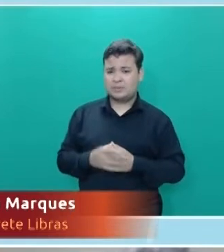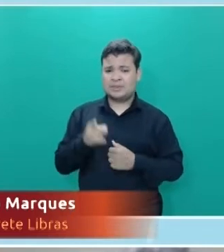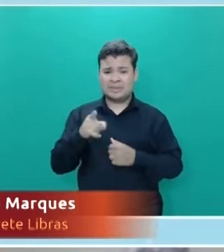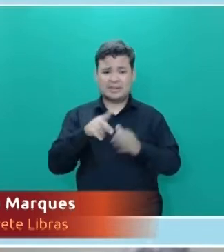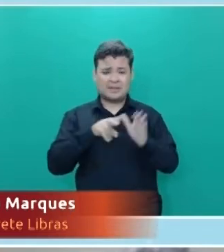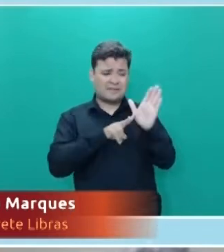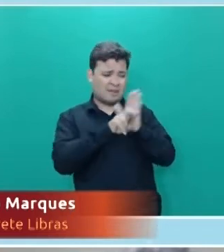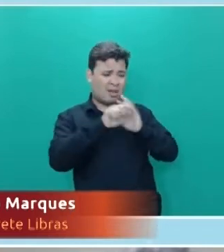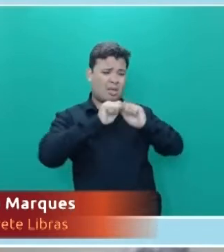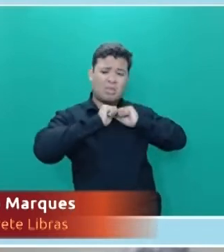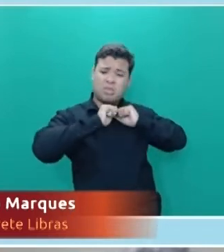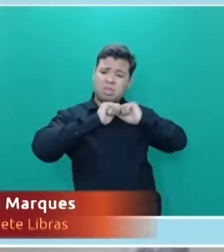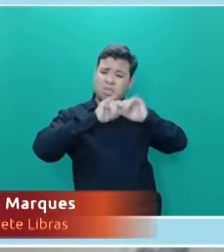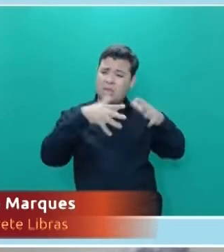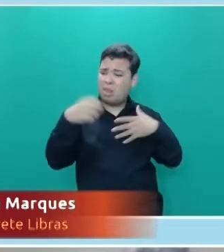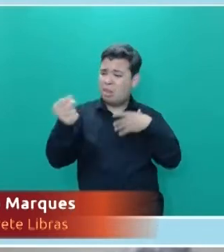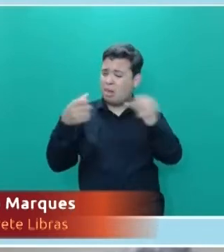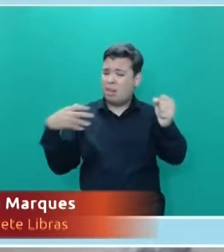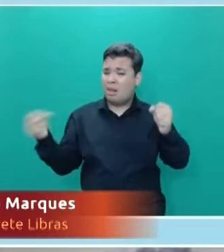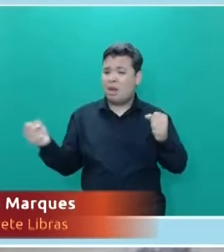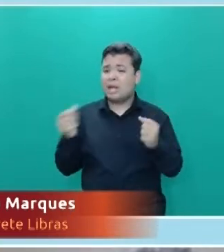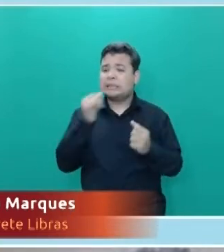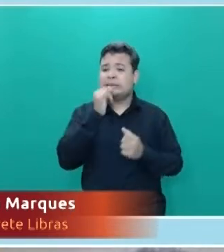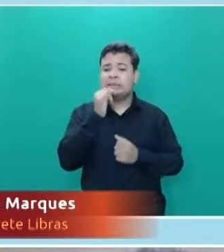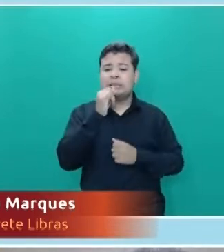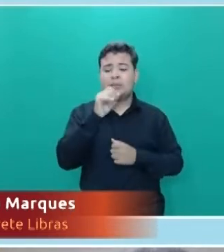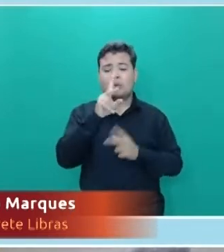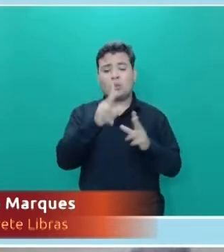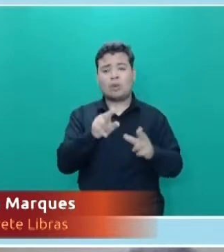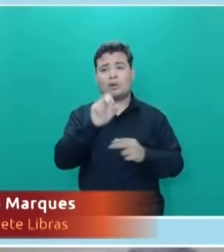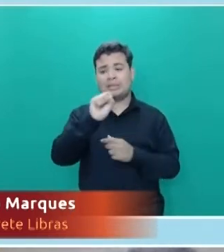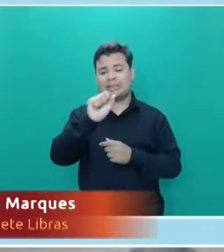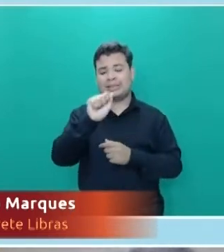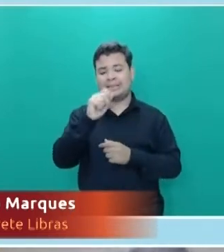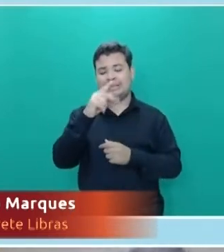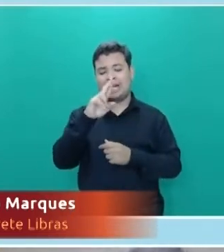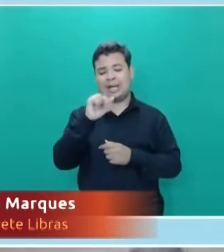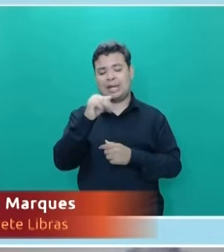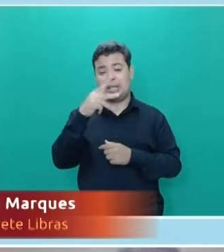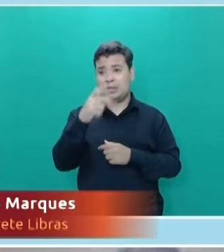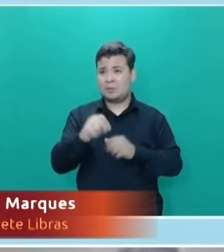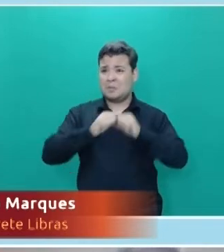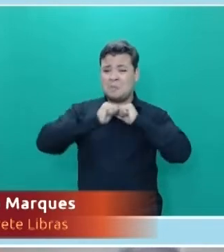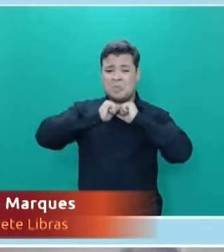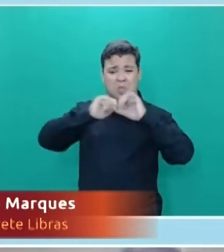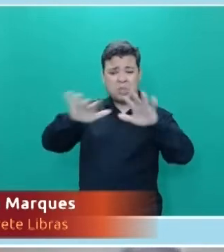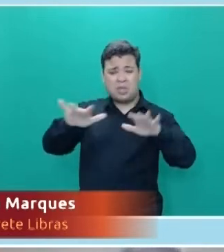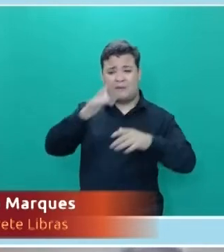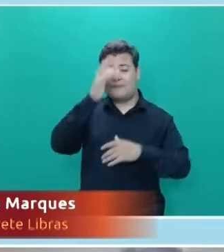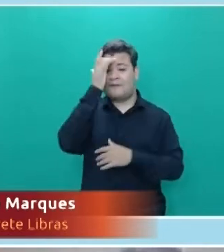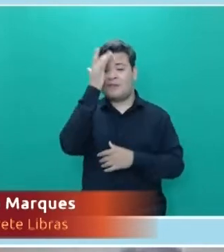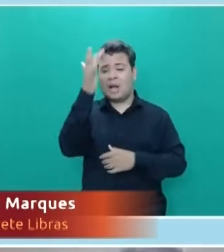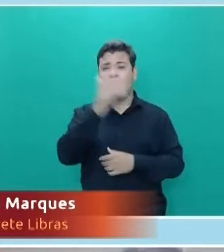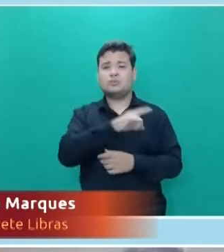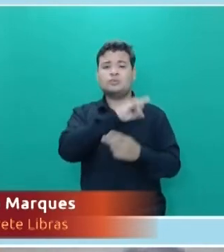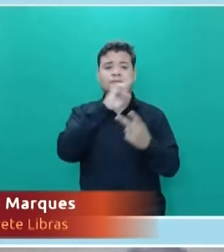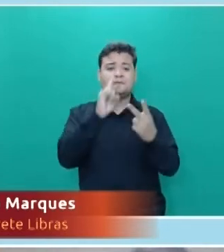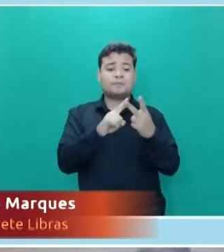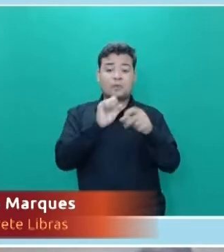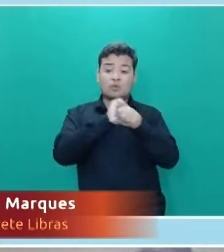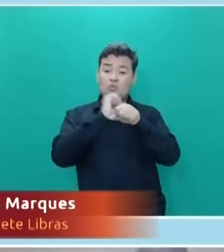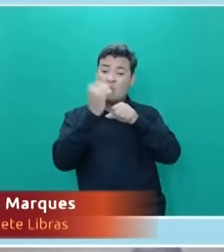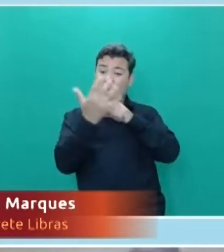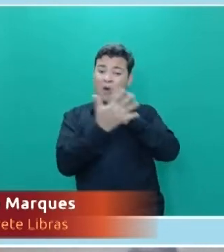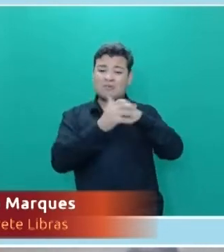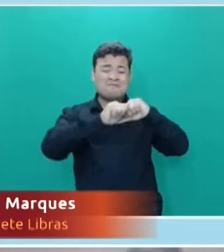facilitada, como por exemplo a gente vê o sarampo, né, que tem uma transmissão muito grande. A gente viu a Covid também, que tem um nível de transmissão